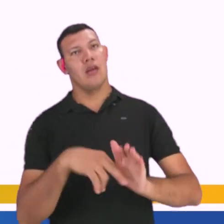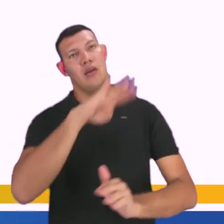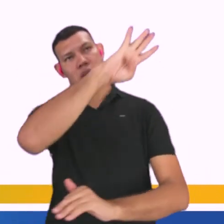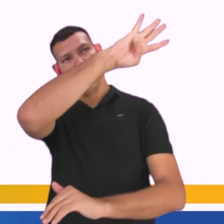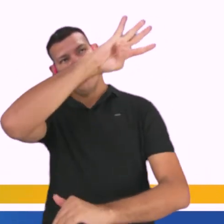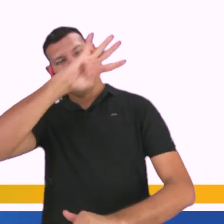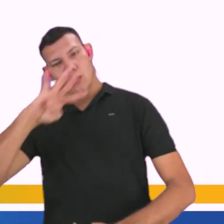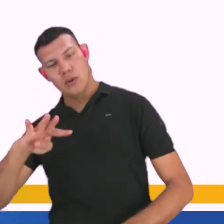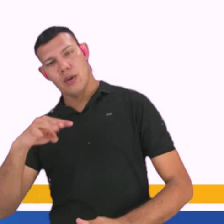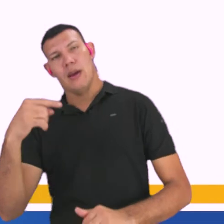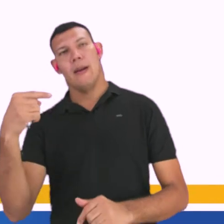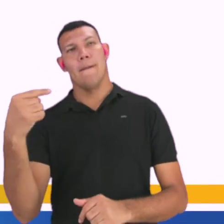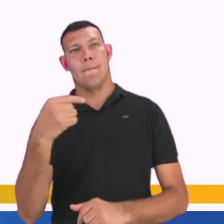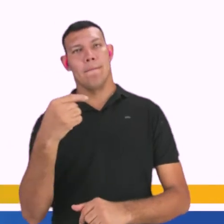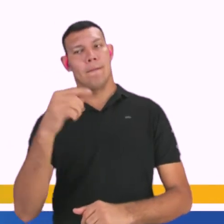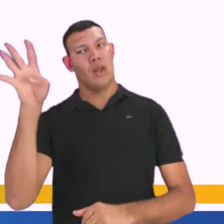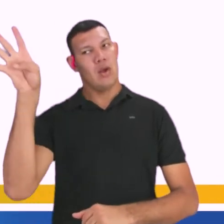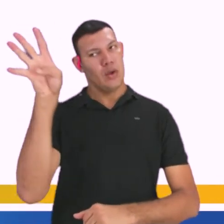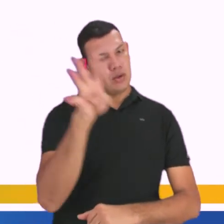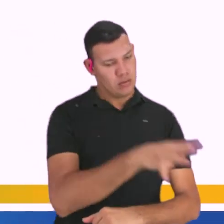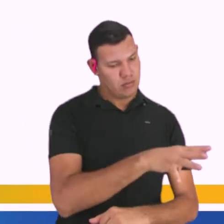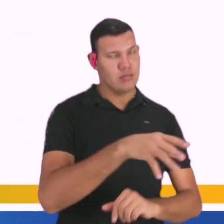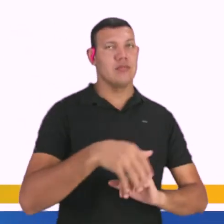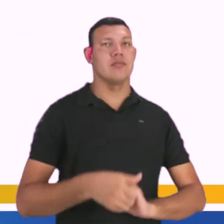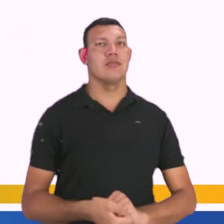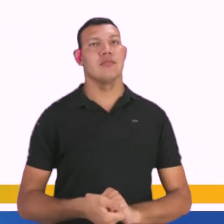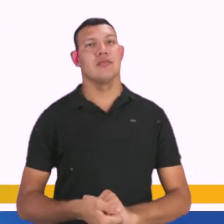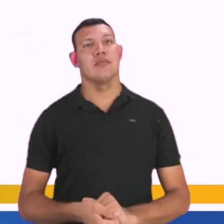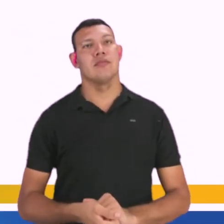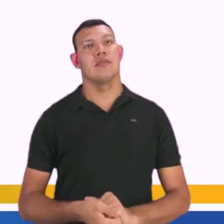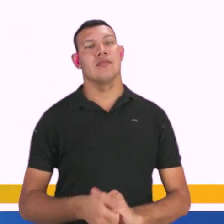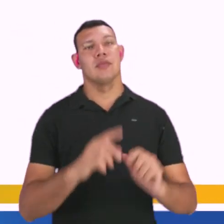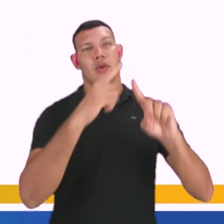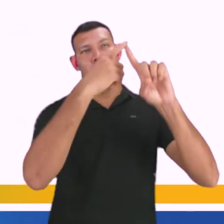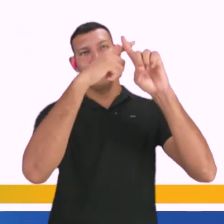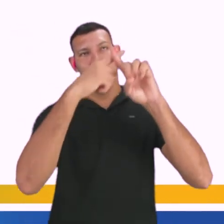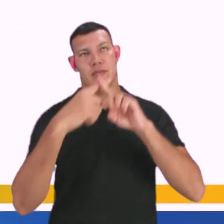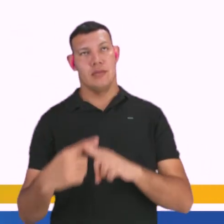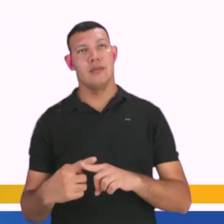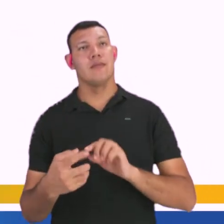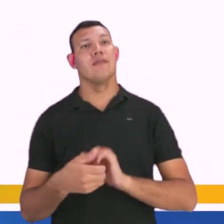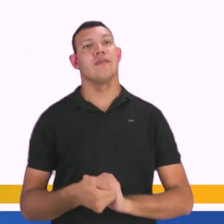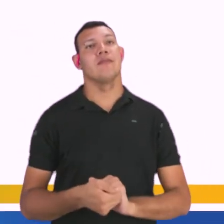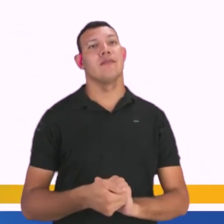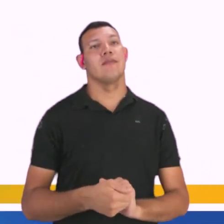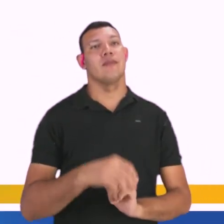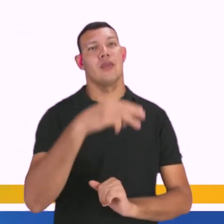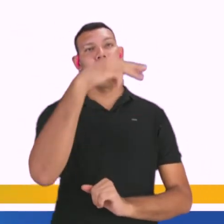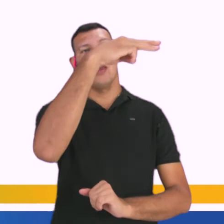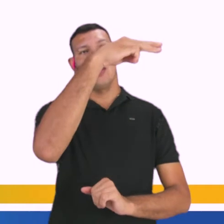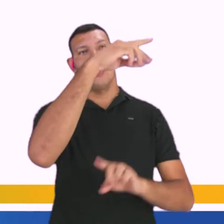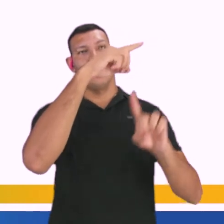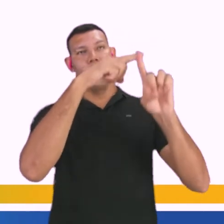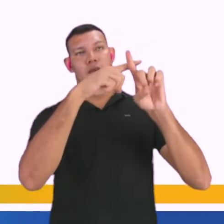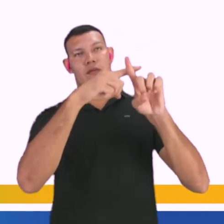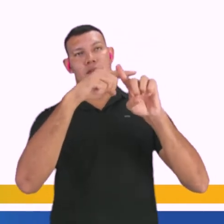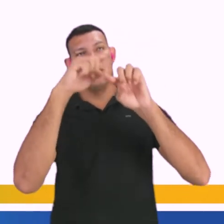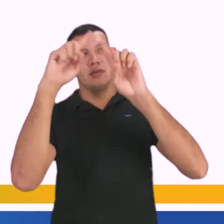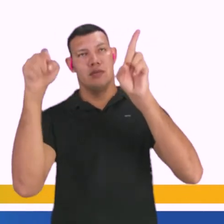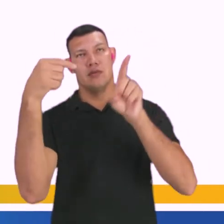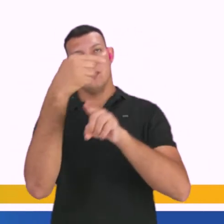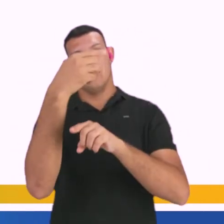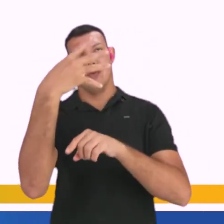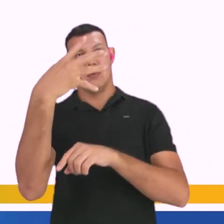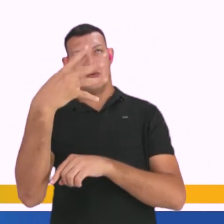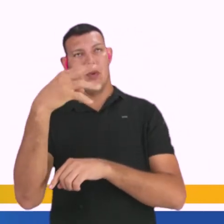menos a diagonal secundária ou seja multiplicando ali e me vezes menos quatro vou ter -